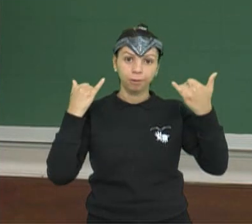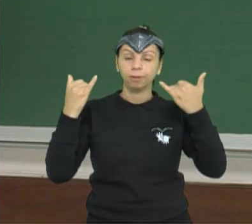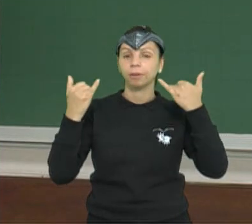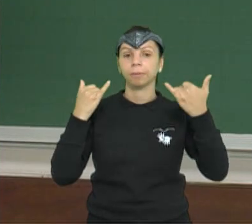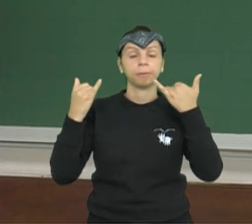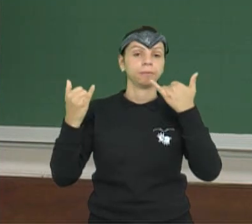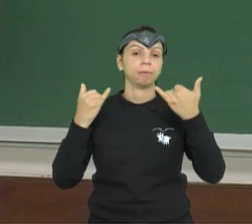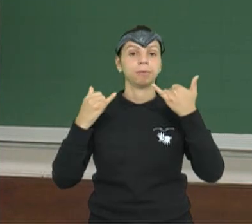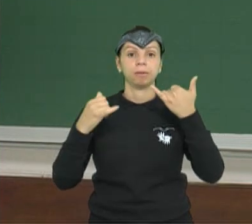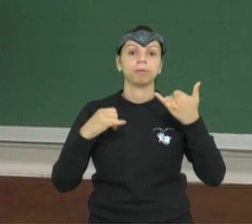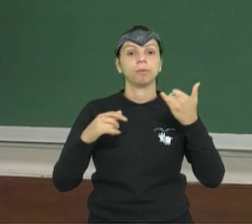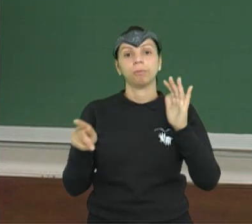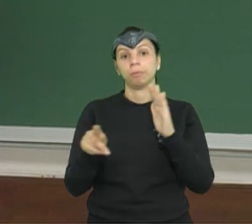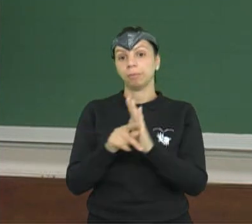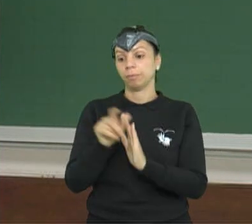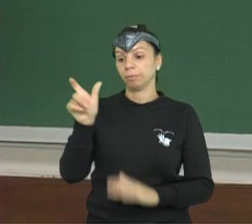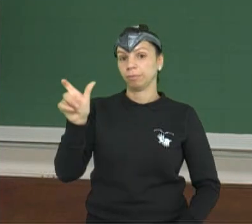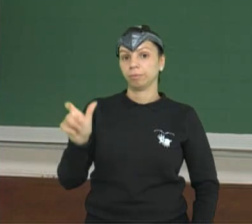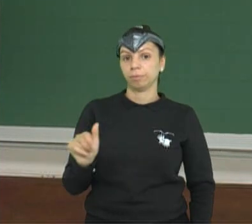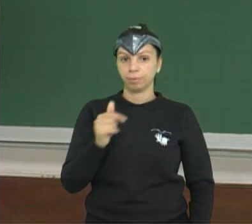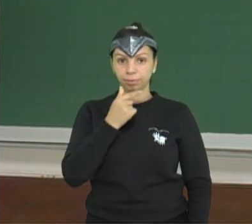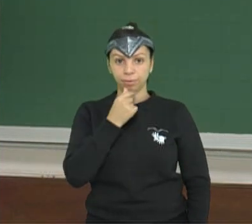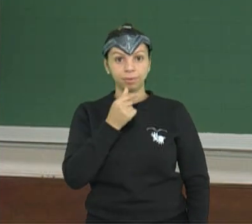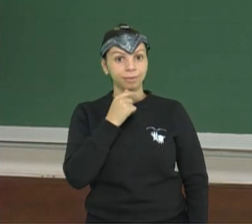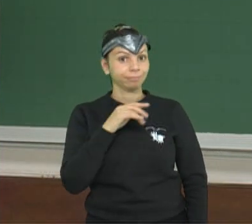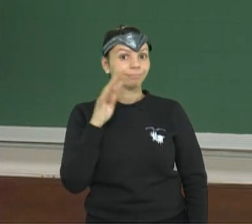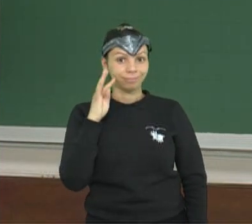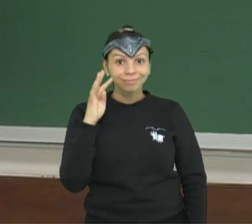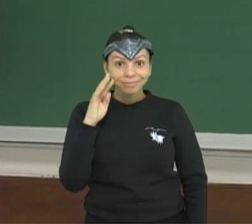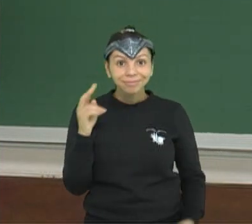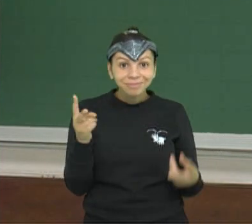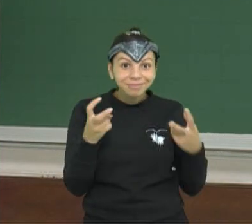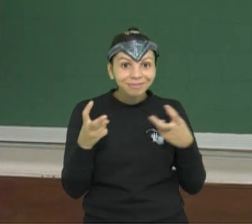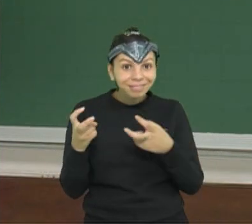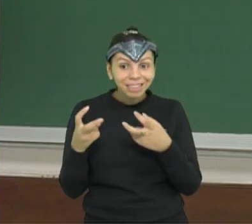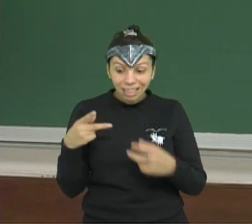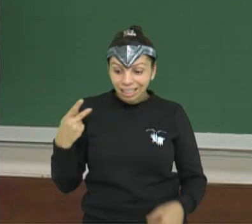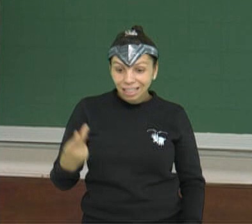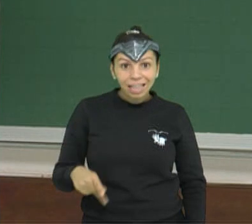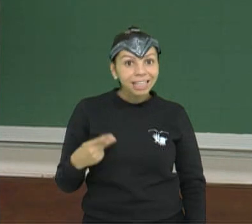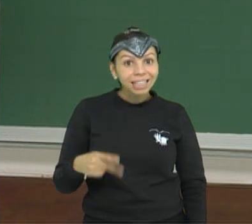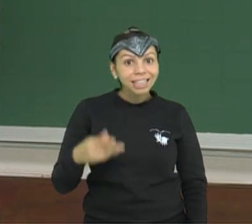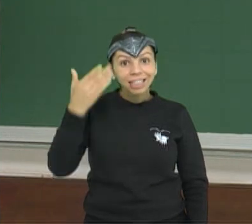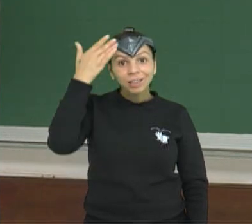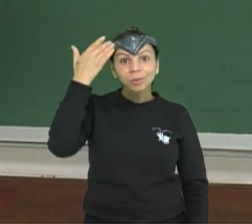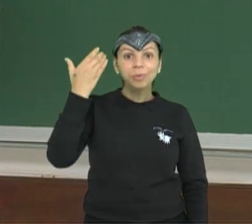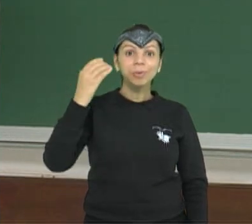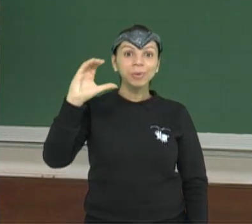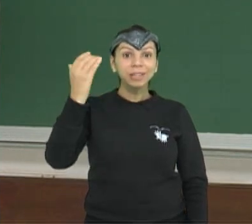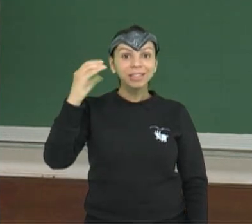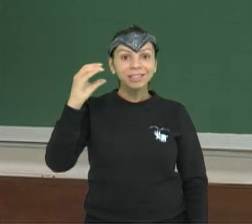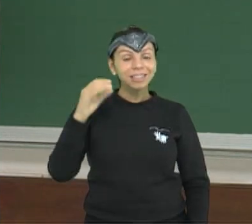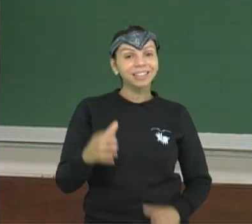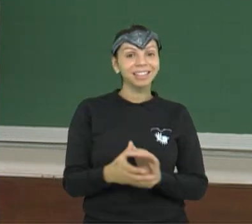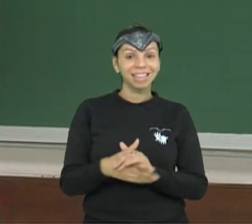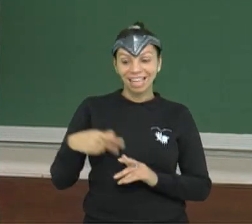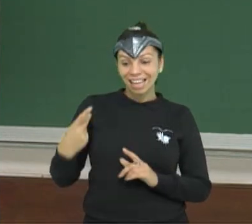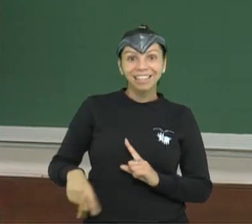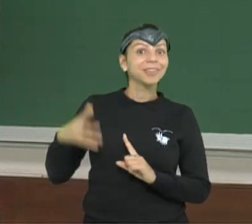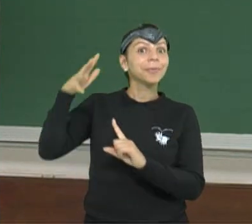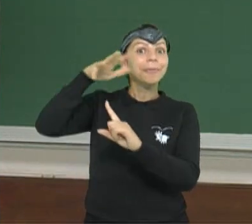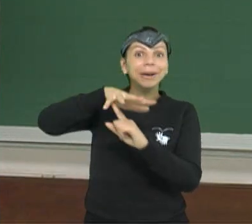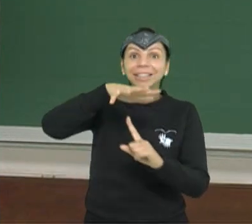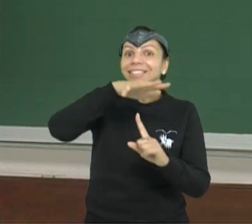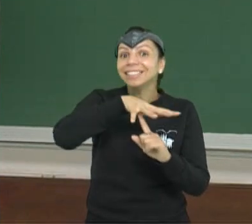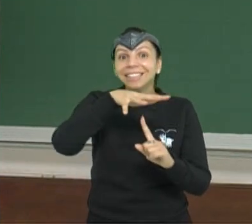muita informação sobre ele, né? Bacana. Perceberam? De Curitiba, é do Paraná, é gente da nossa